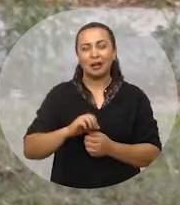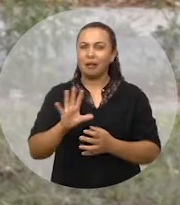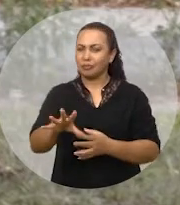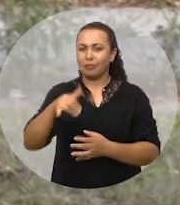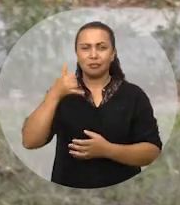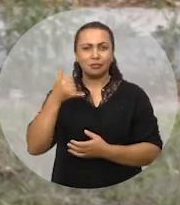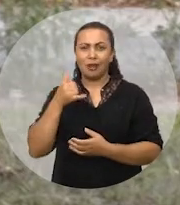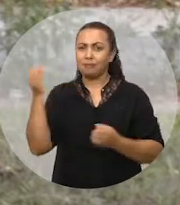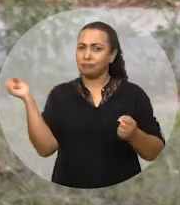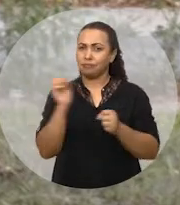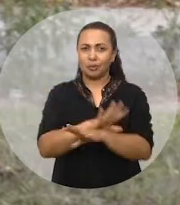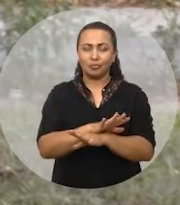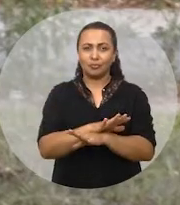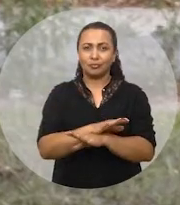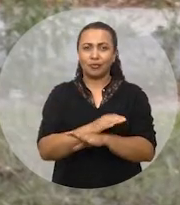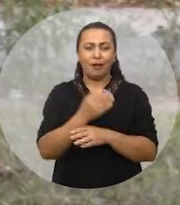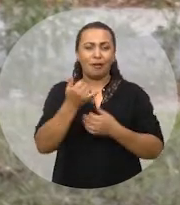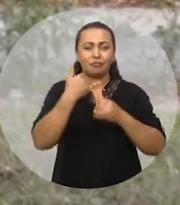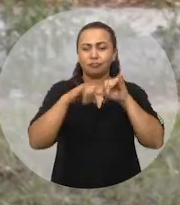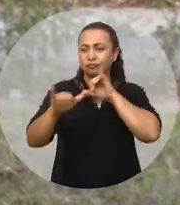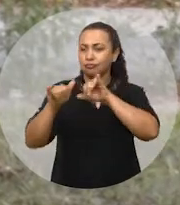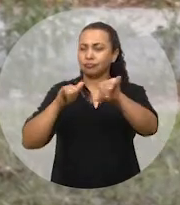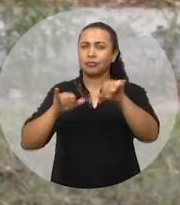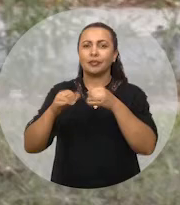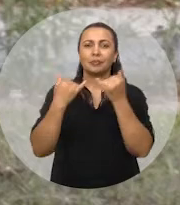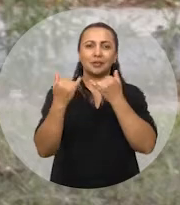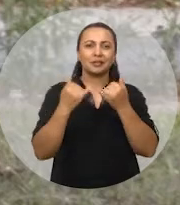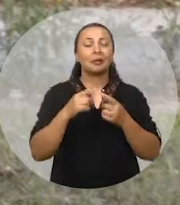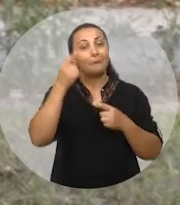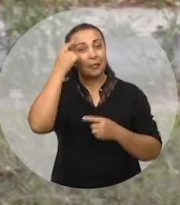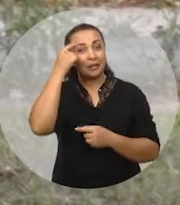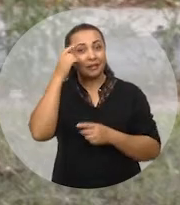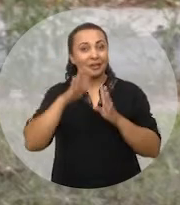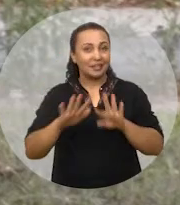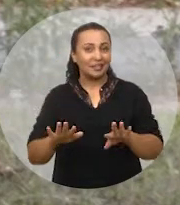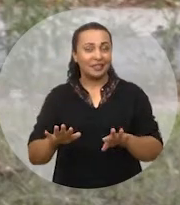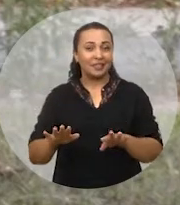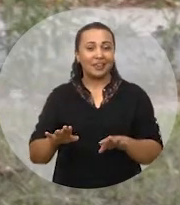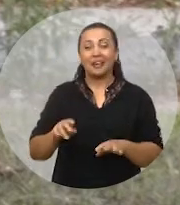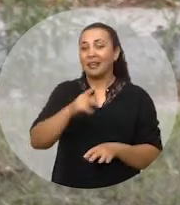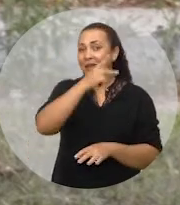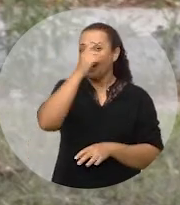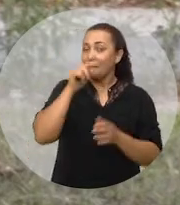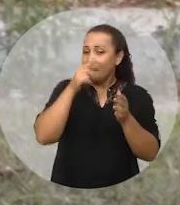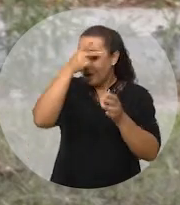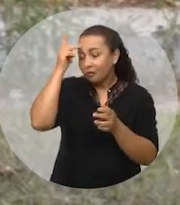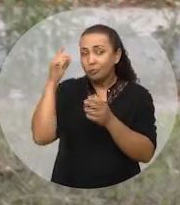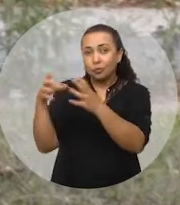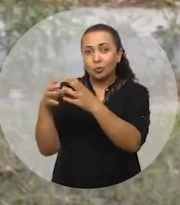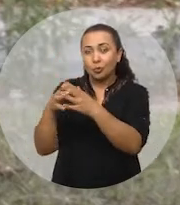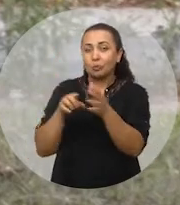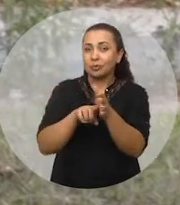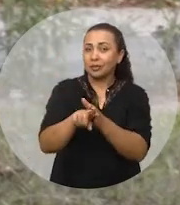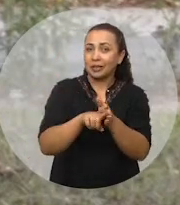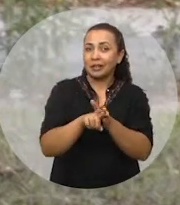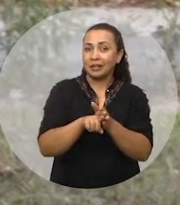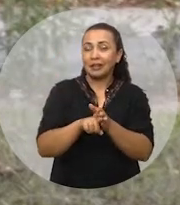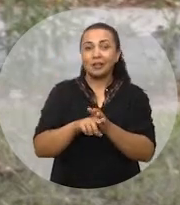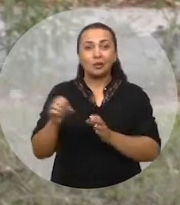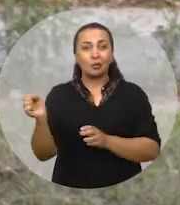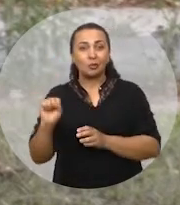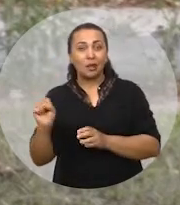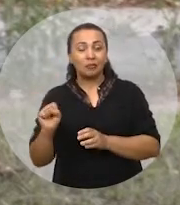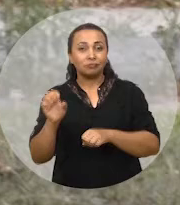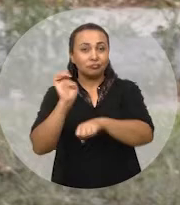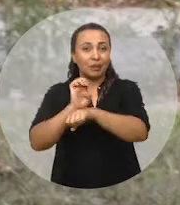e pronto. E pensando nisso, é que pesquisadores da Universidade Estadual de Feira de Santana, no estado da Bahia, desenvolveram